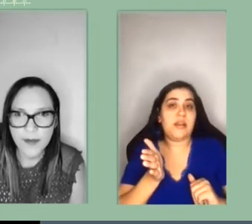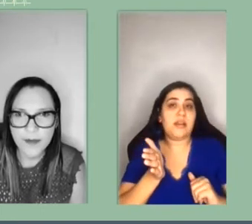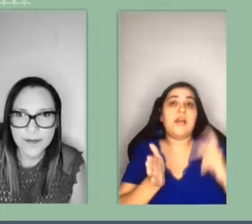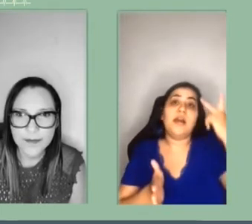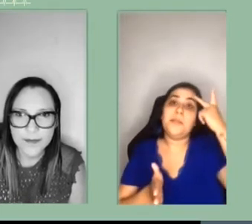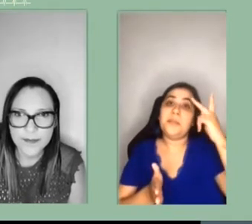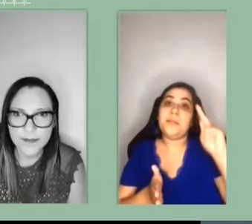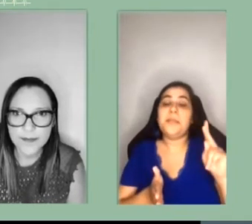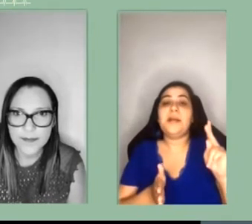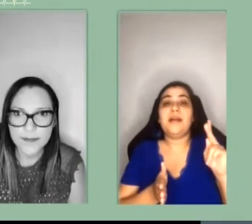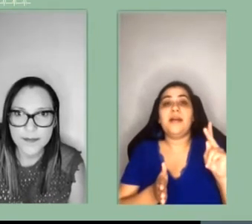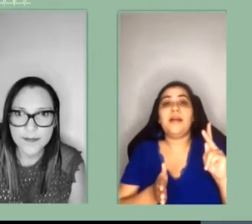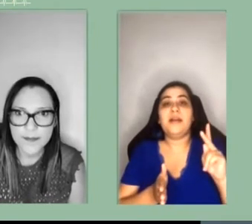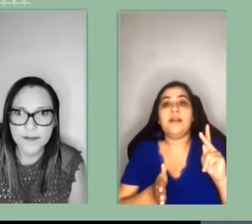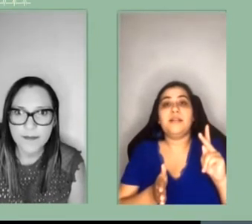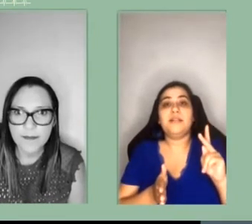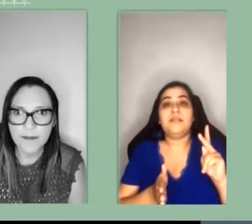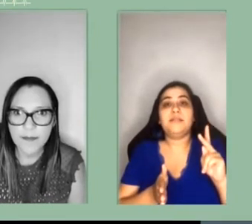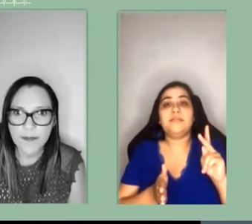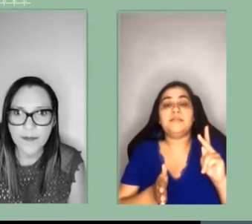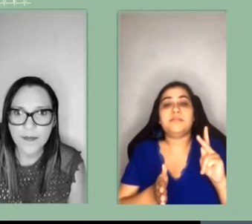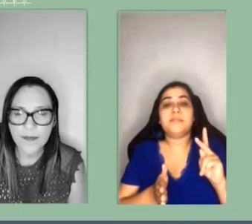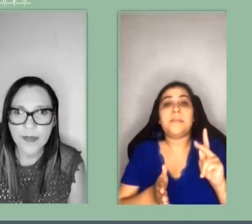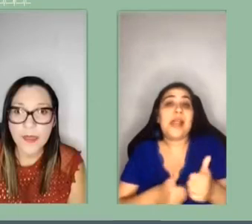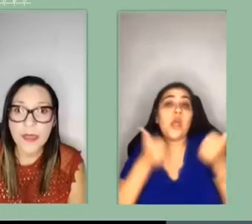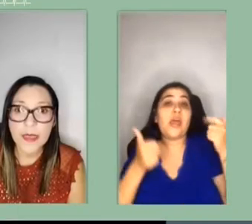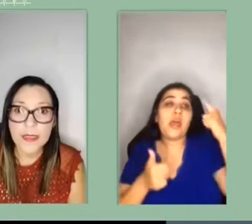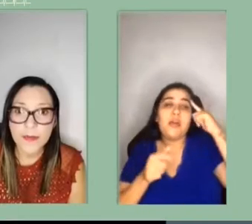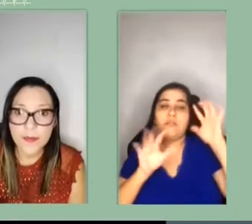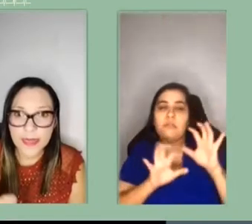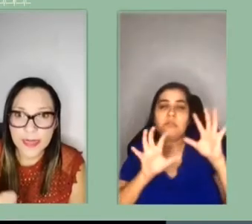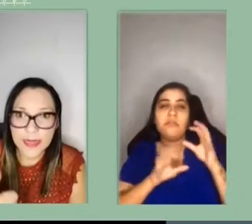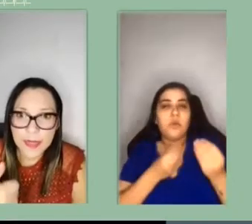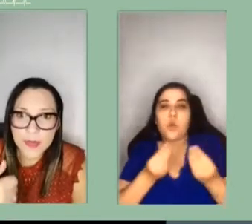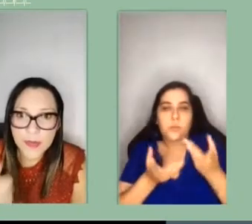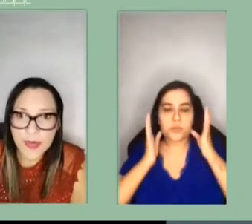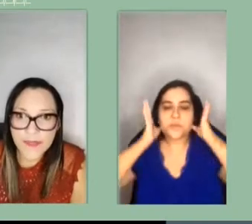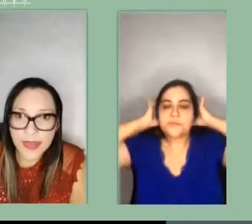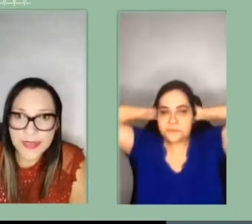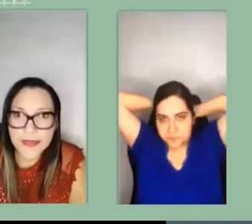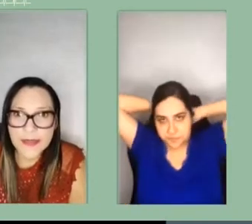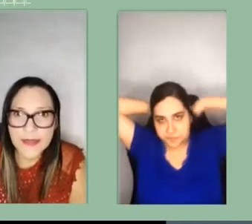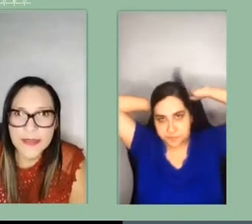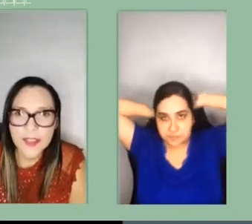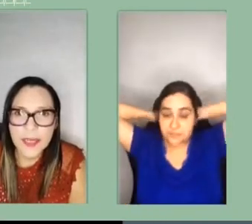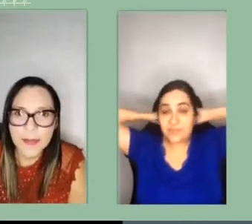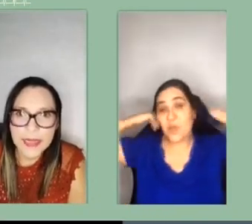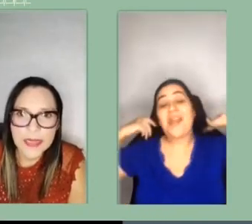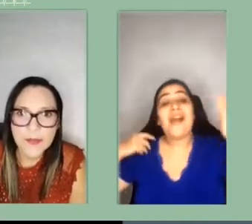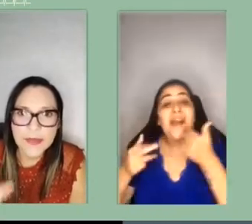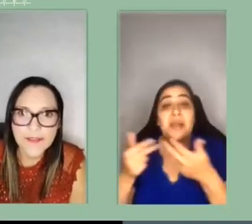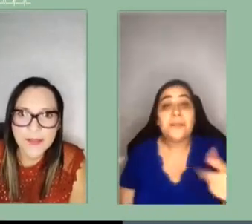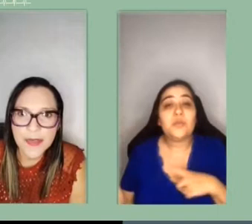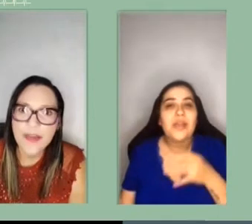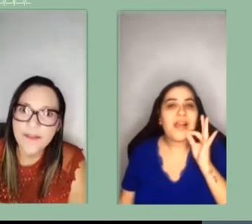para a gente poder melhorar a enxaqueca. Então, alimentos com cafeína, né? Assim, chá